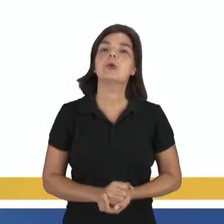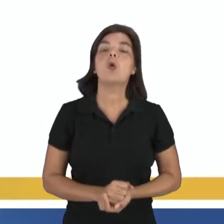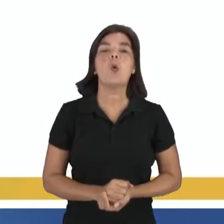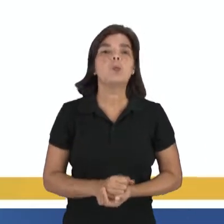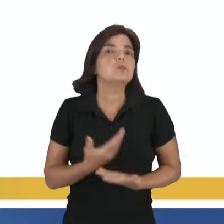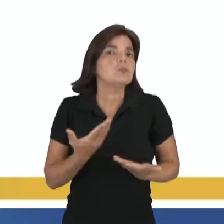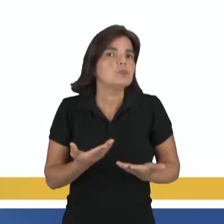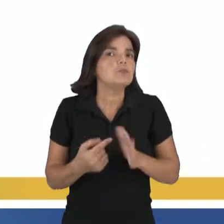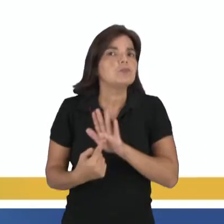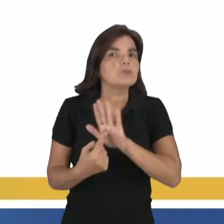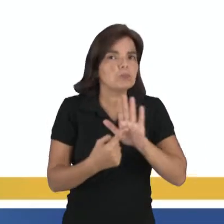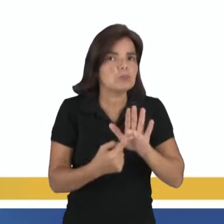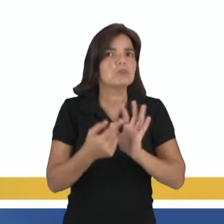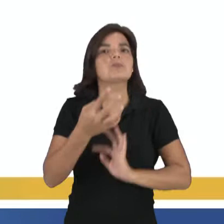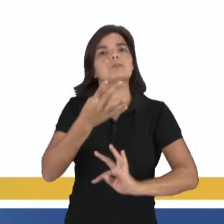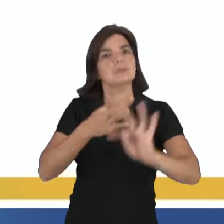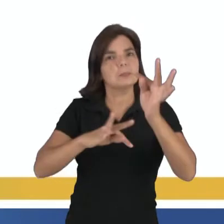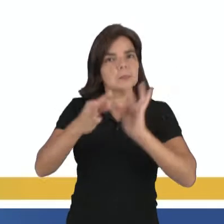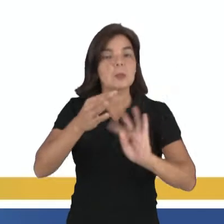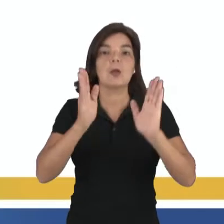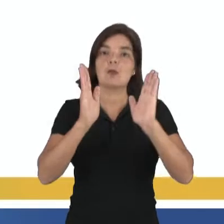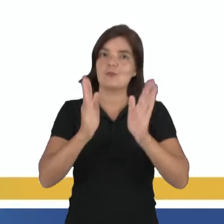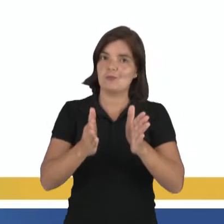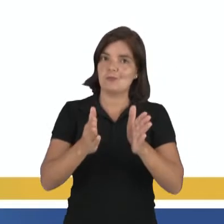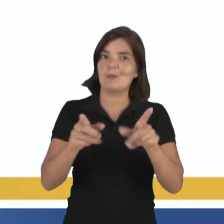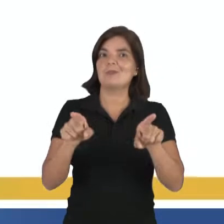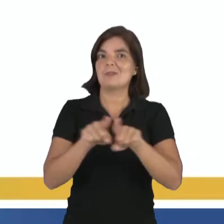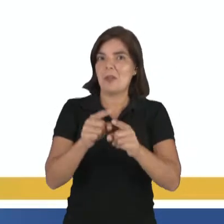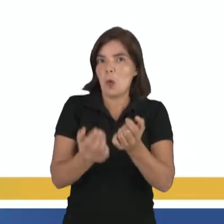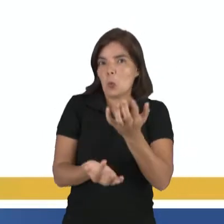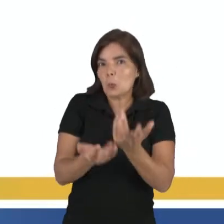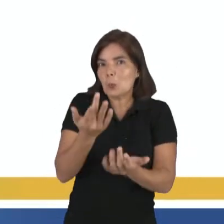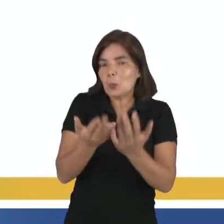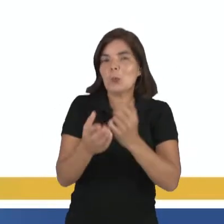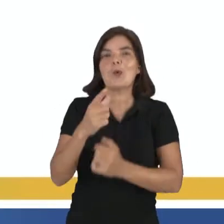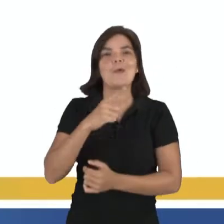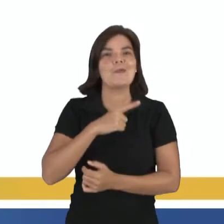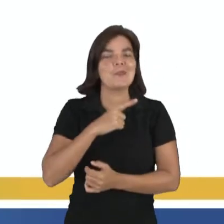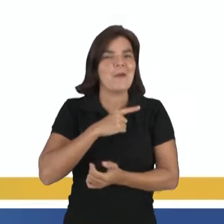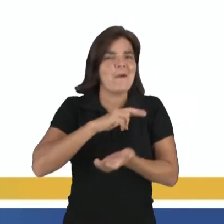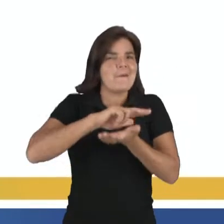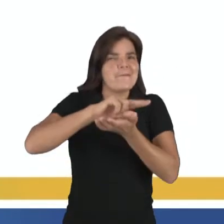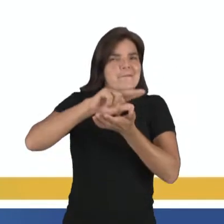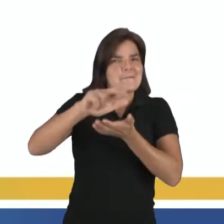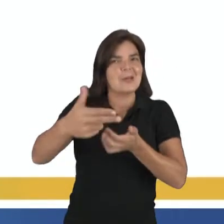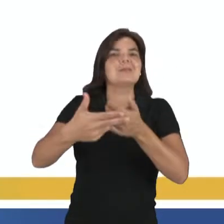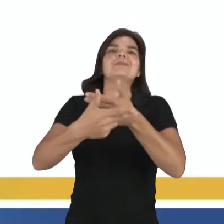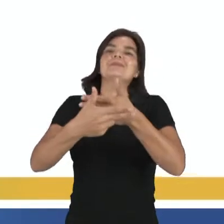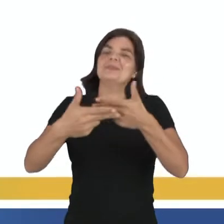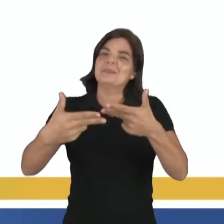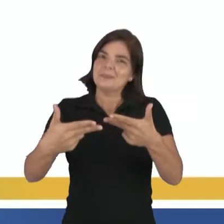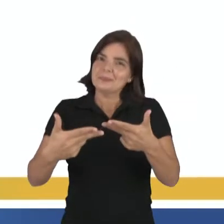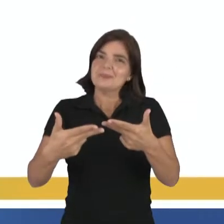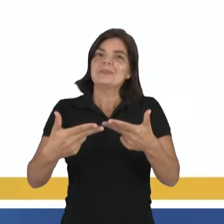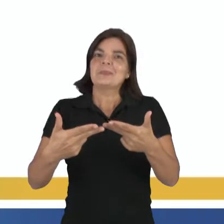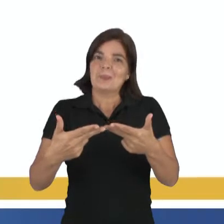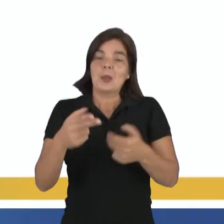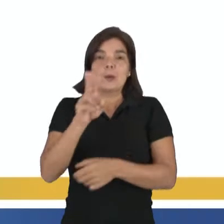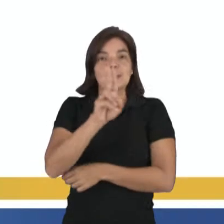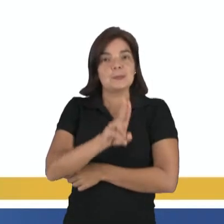uma forma de expressão tecnológica, já que através do fogo a gente tem inúmeras ferramentas e